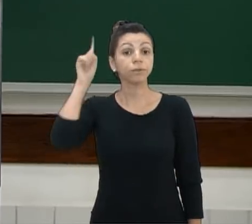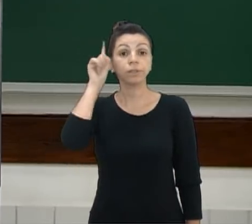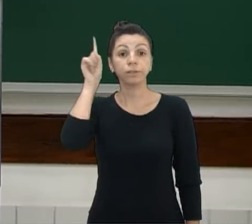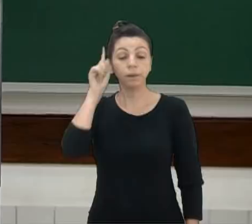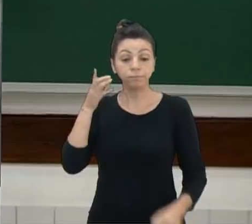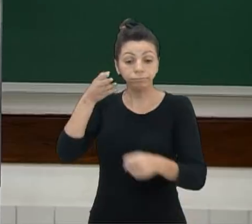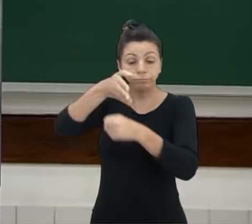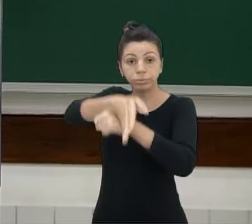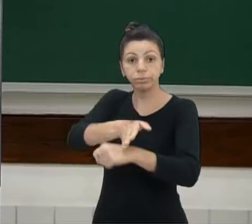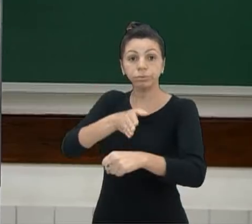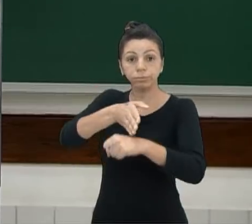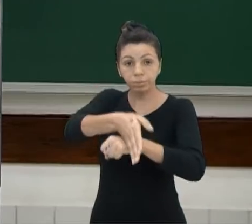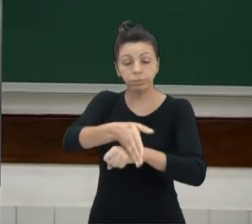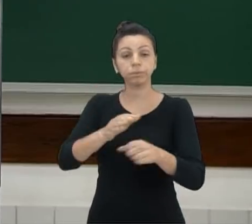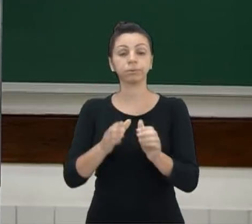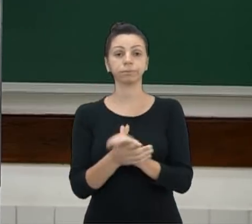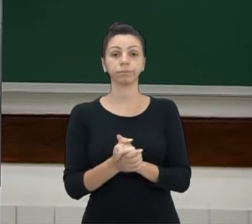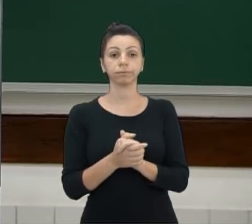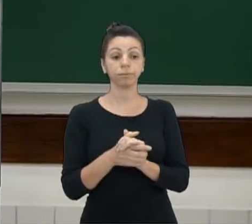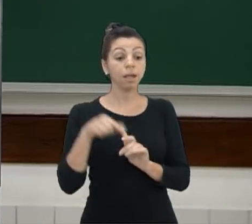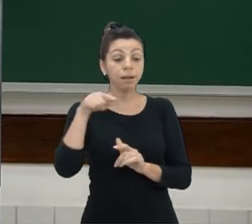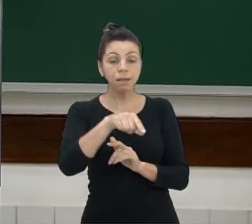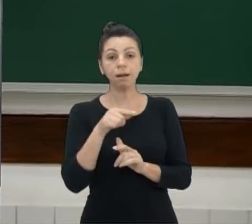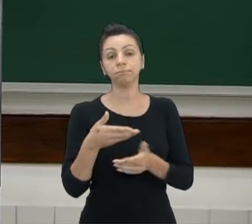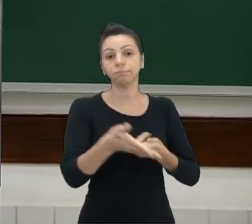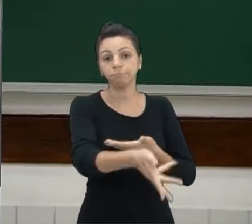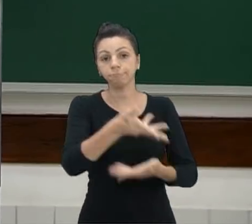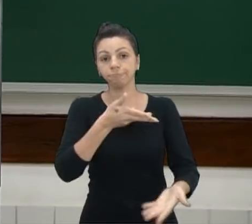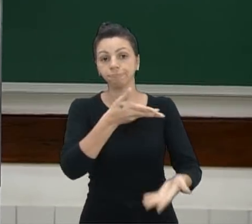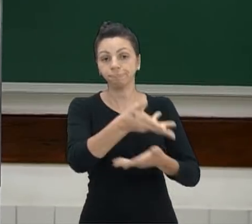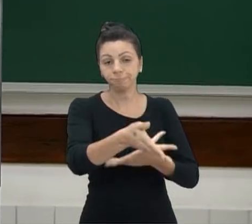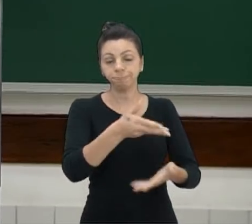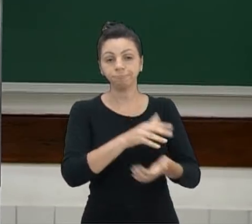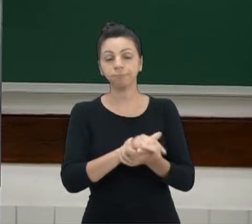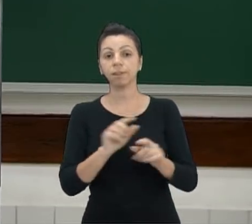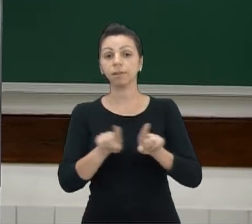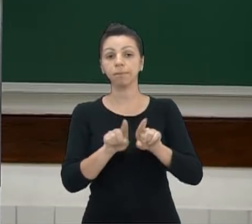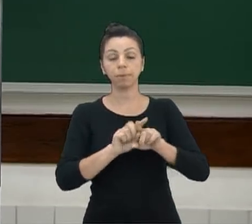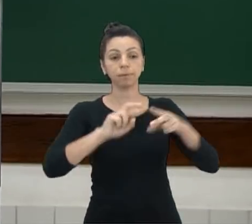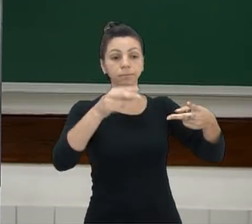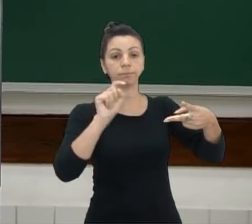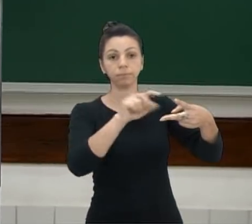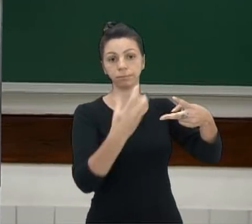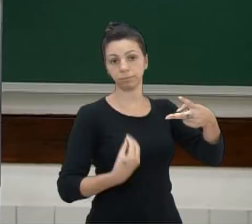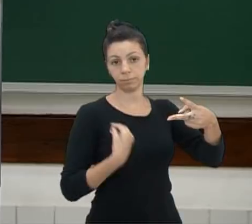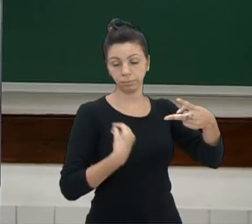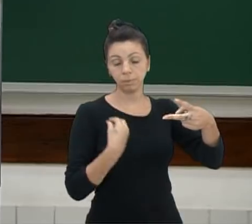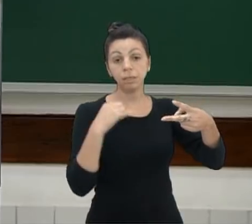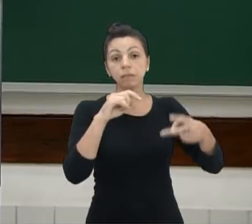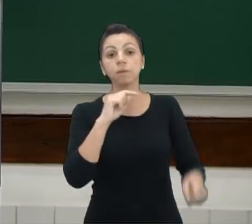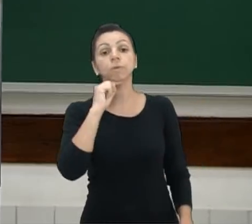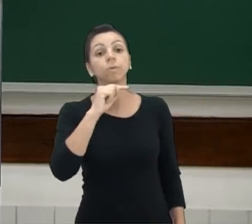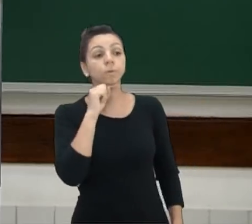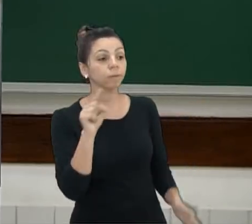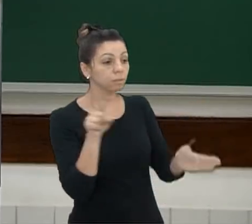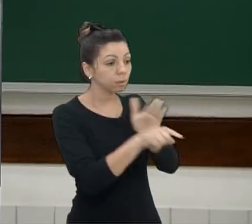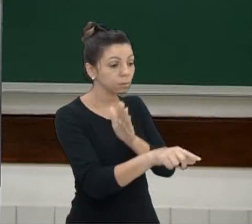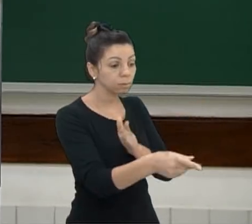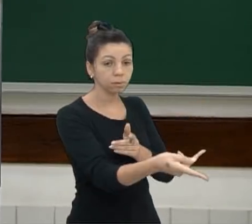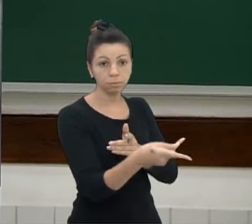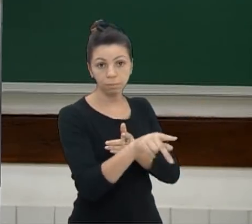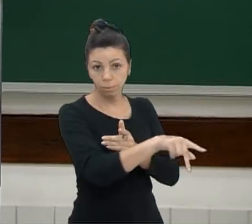o Classroom e lá você interaja com o seu professor, você valide sua presença, você tire suas dúvidas de todos os conteúdos que